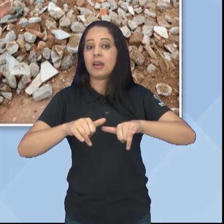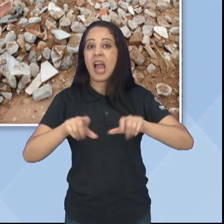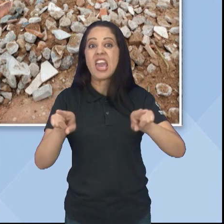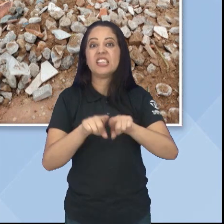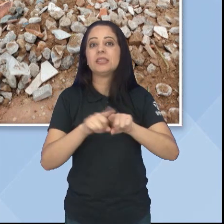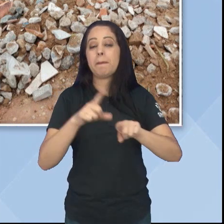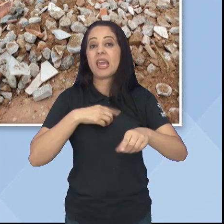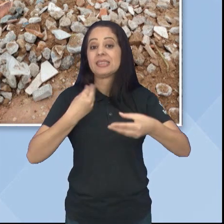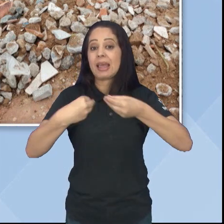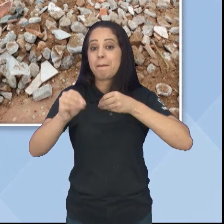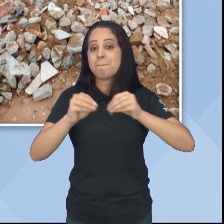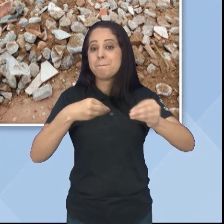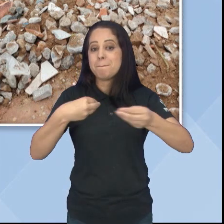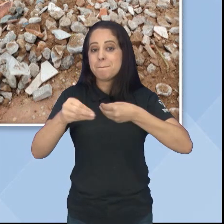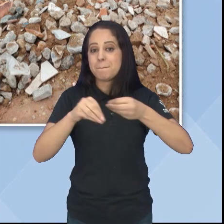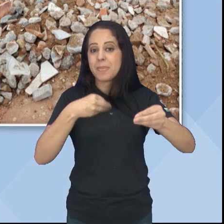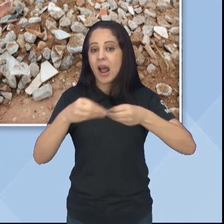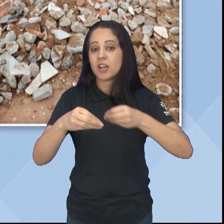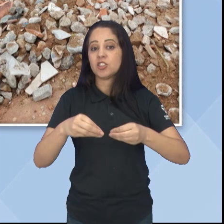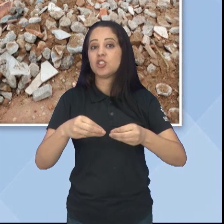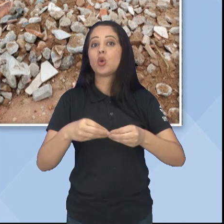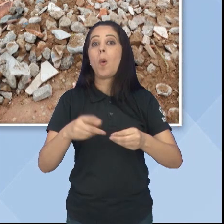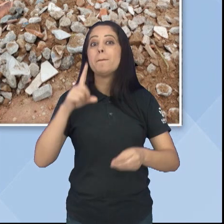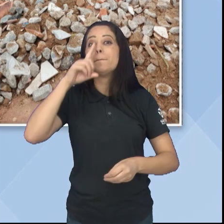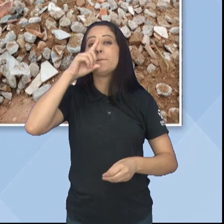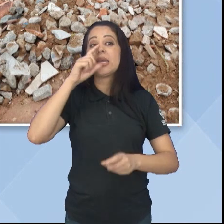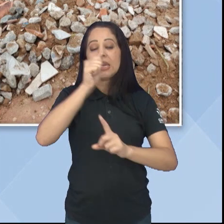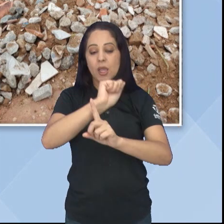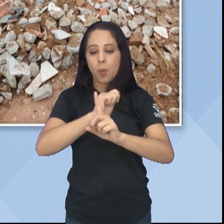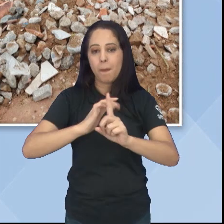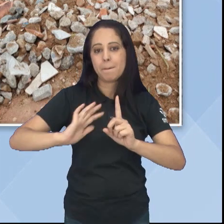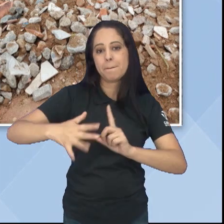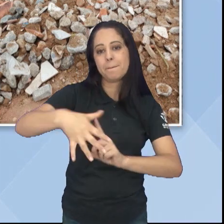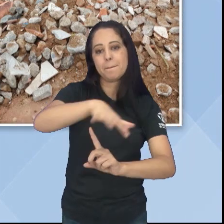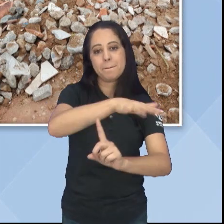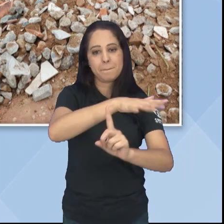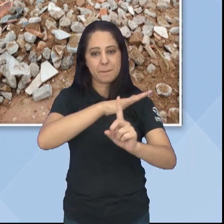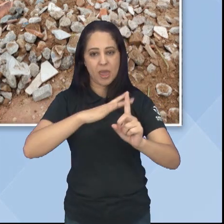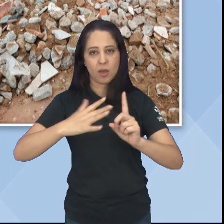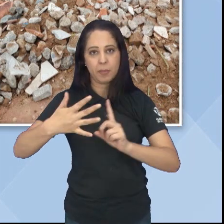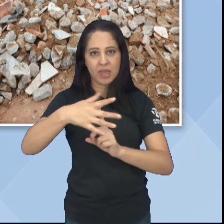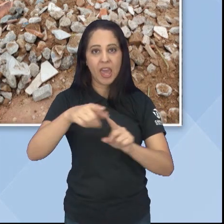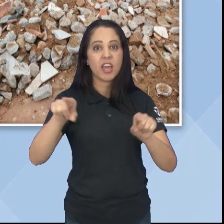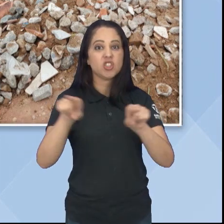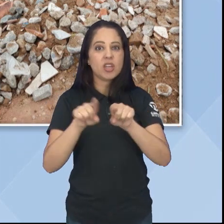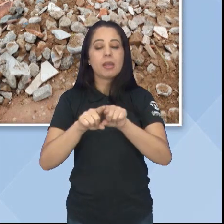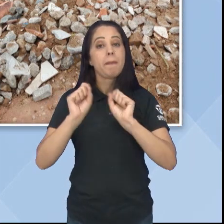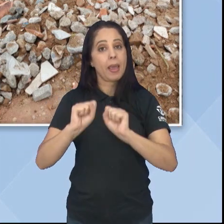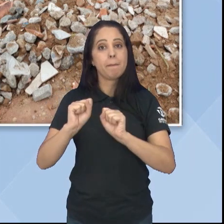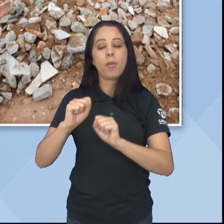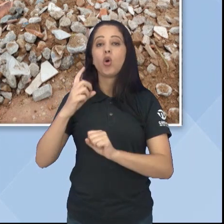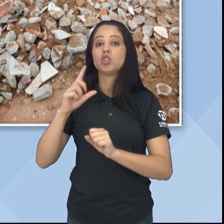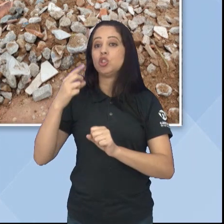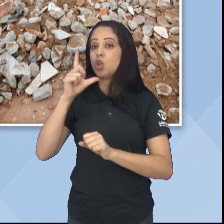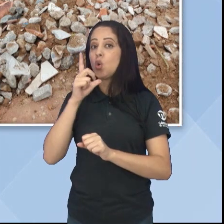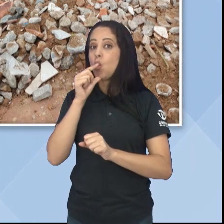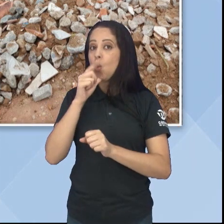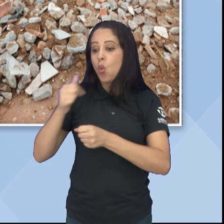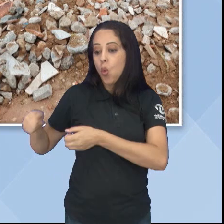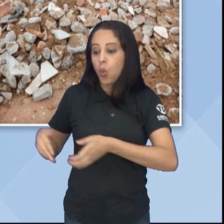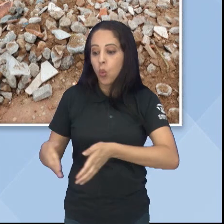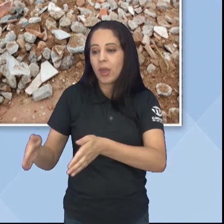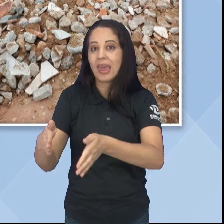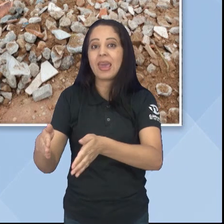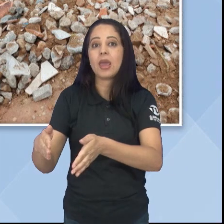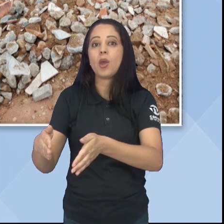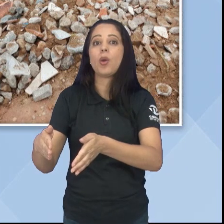plástico e que é um grande risco ambiental, pois pode contaminar as enchentes e córregos que